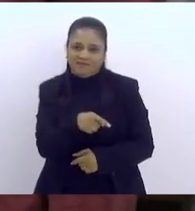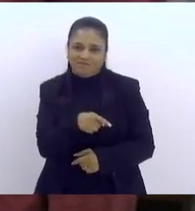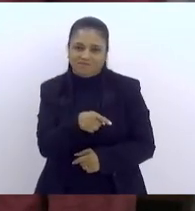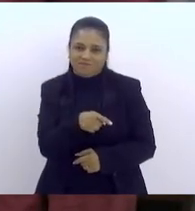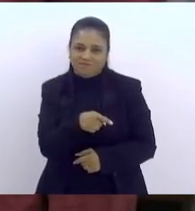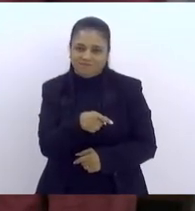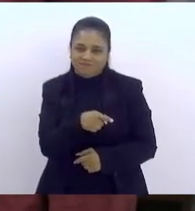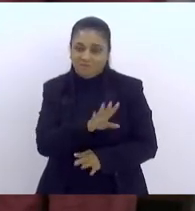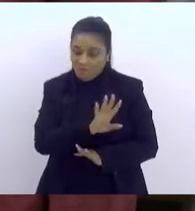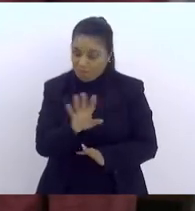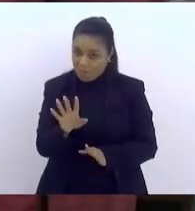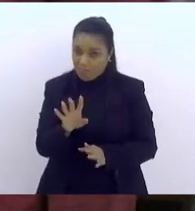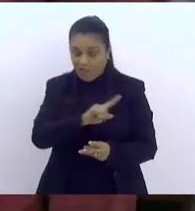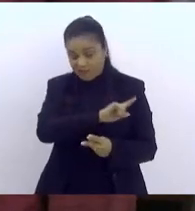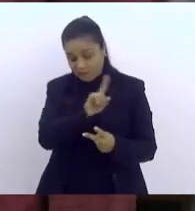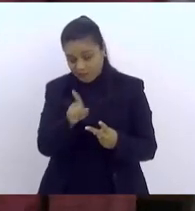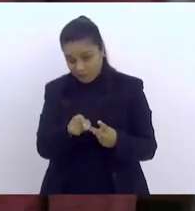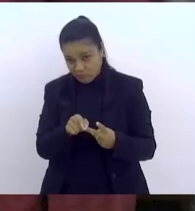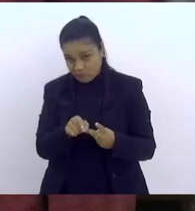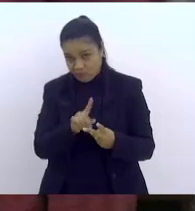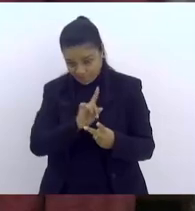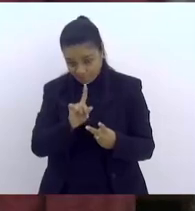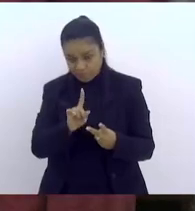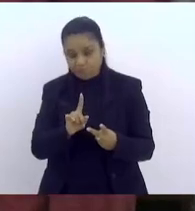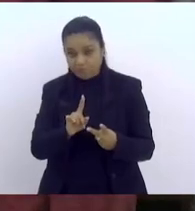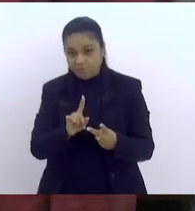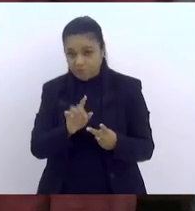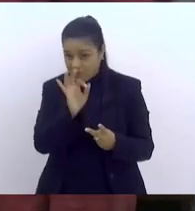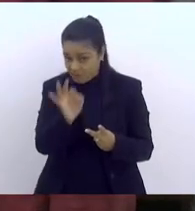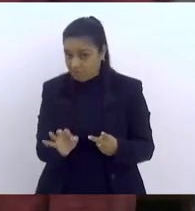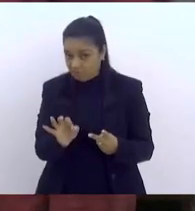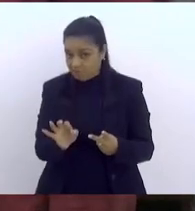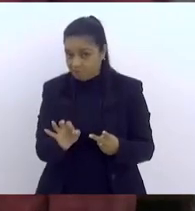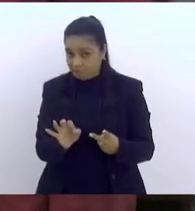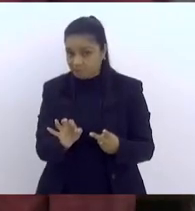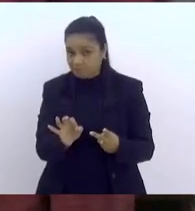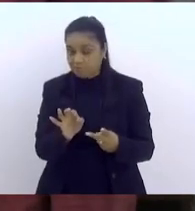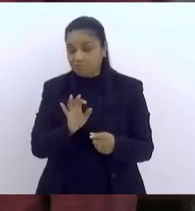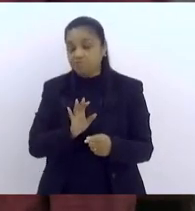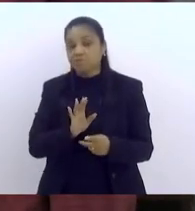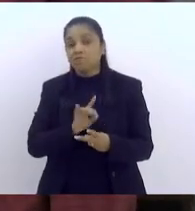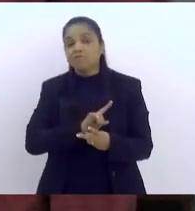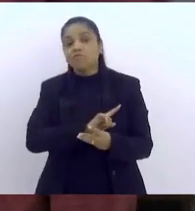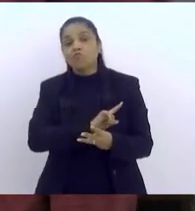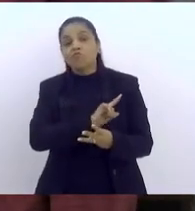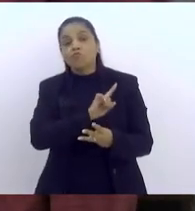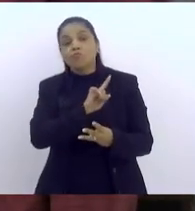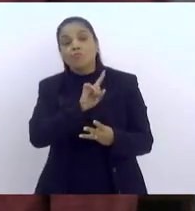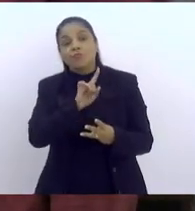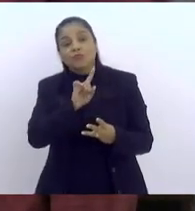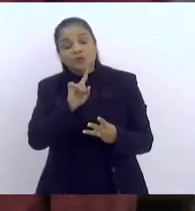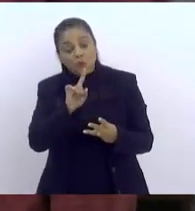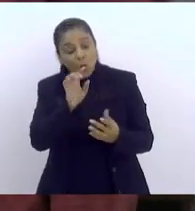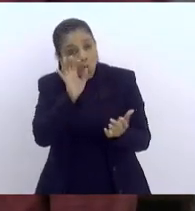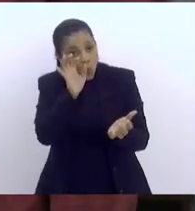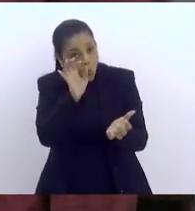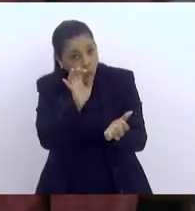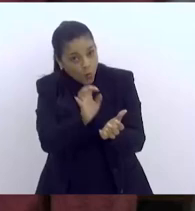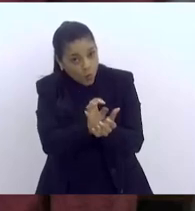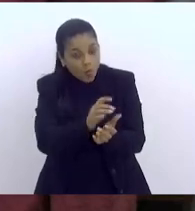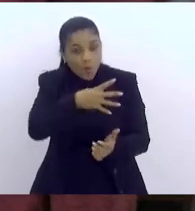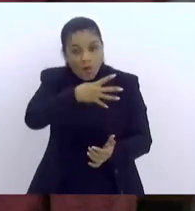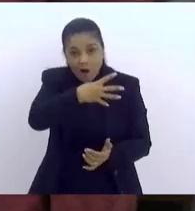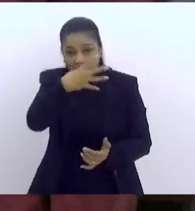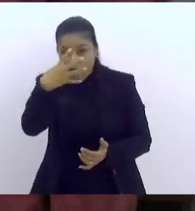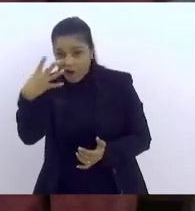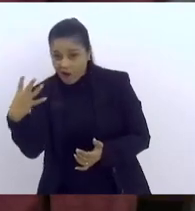primeira coisa. Primeira não, essa é a segunda, certo? Para a gente ajudar. Então, o Grupo